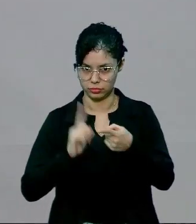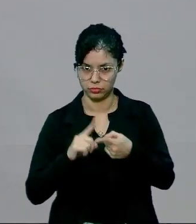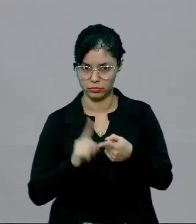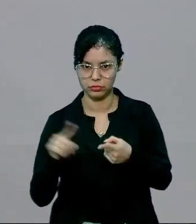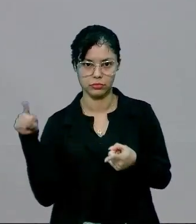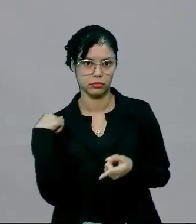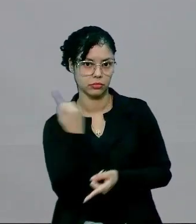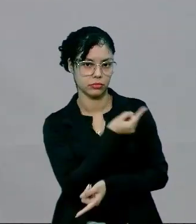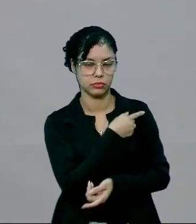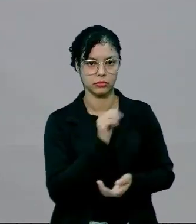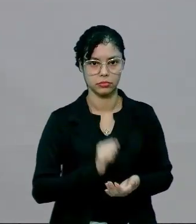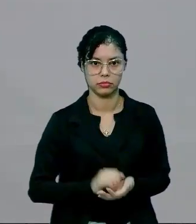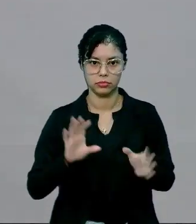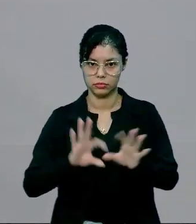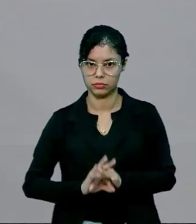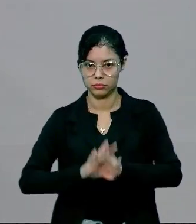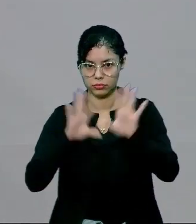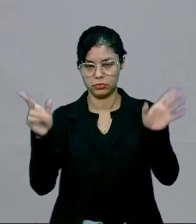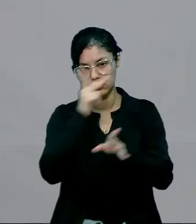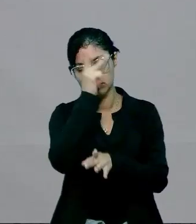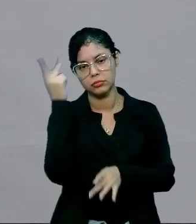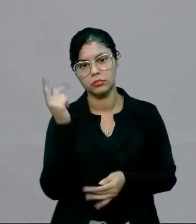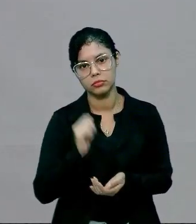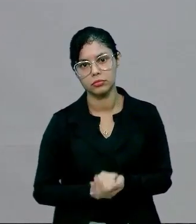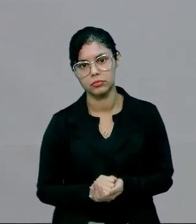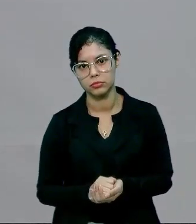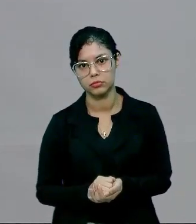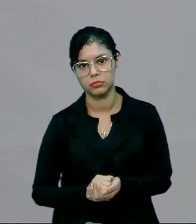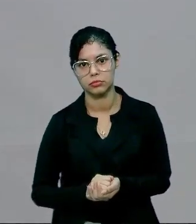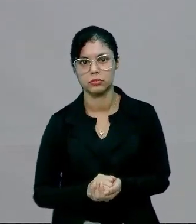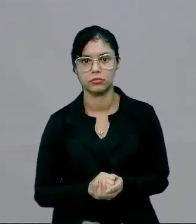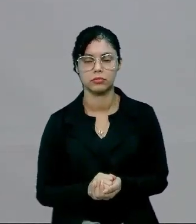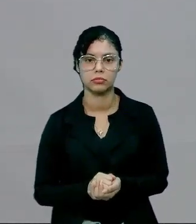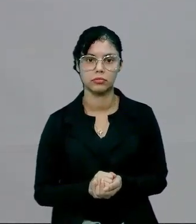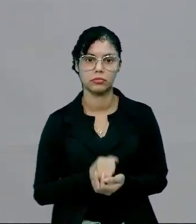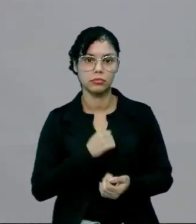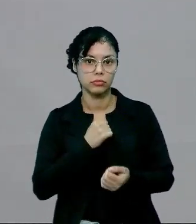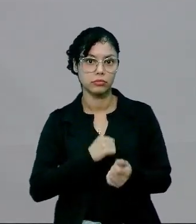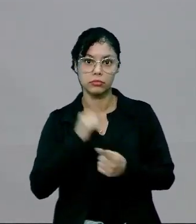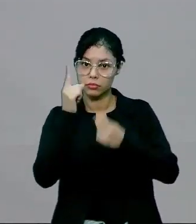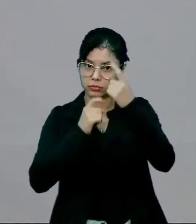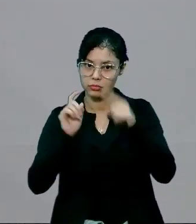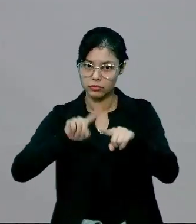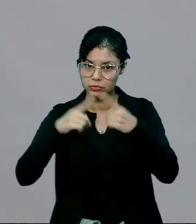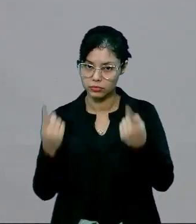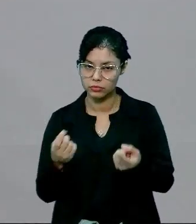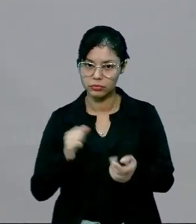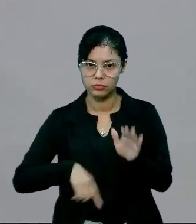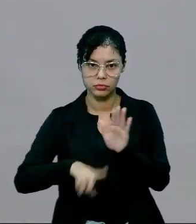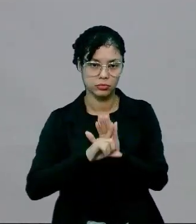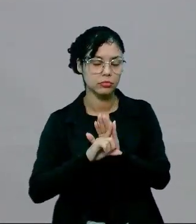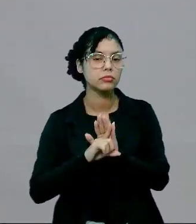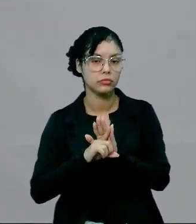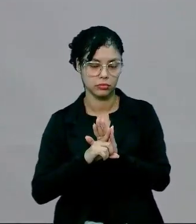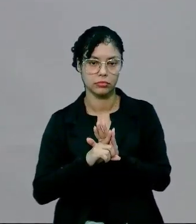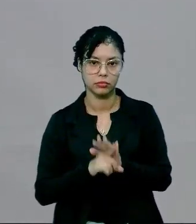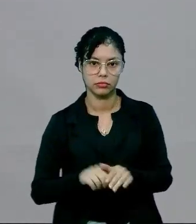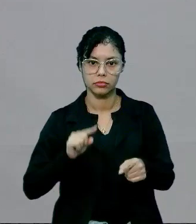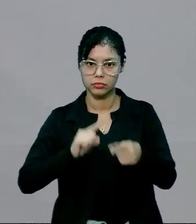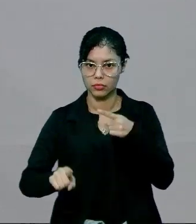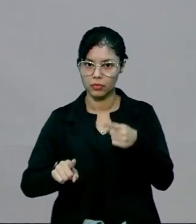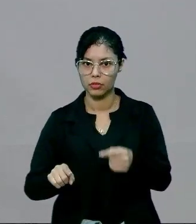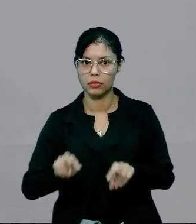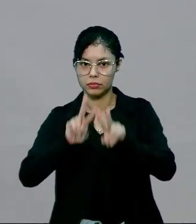se nós deixarmos livres, as pessoas estão tendo liberdade de expressão. Mas se eu fizer uma lei, por exemplo, e eu